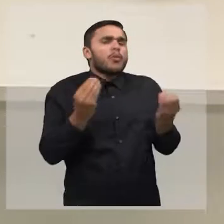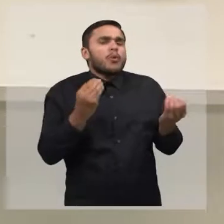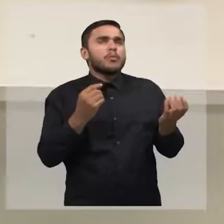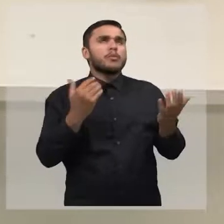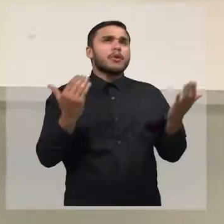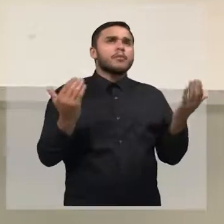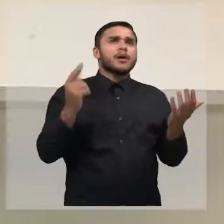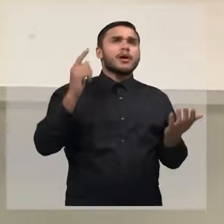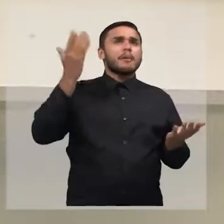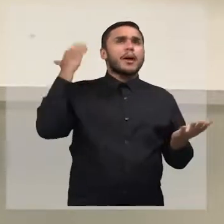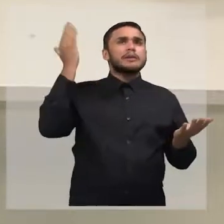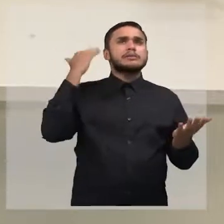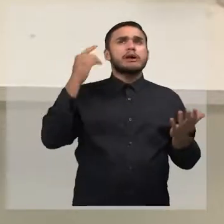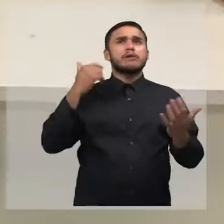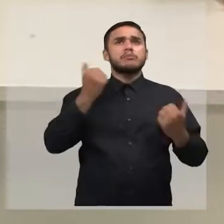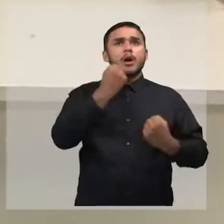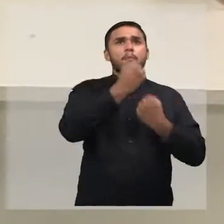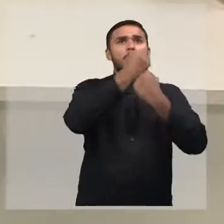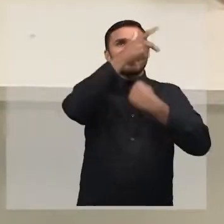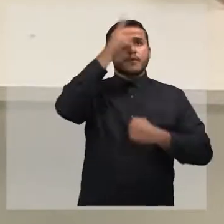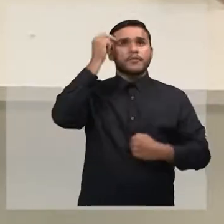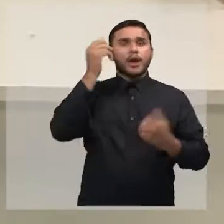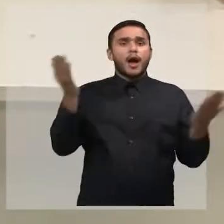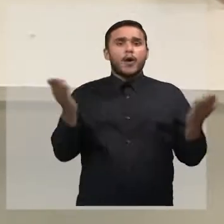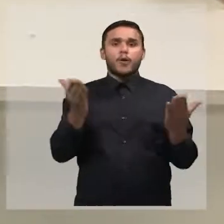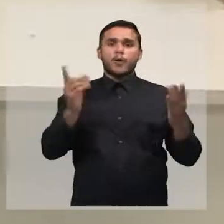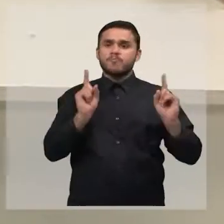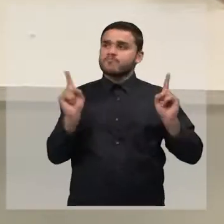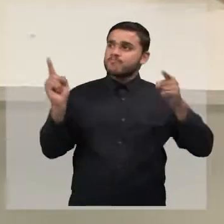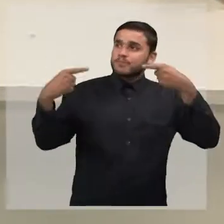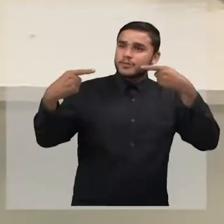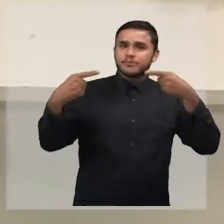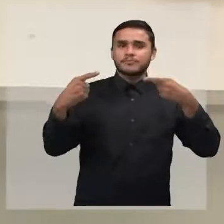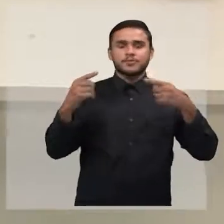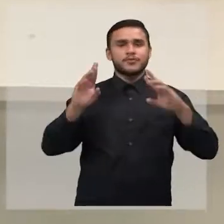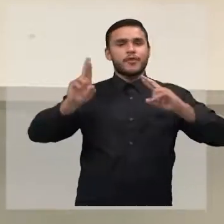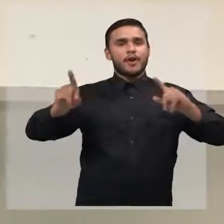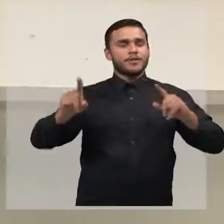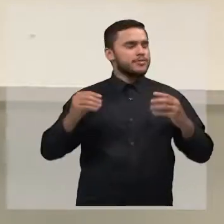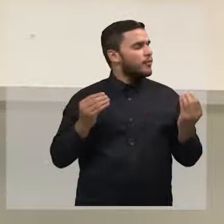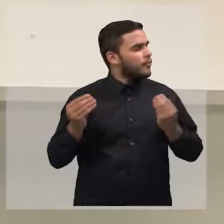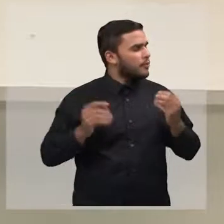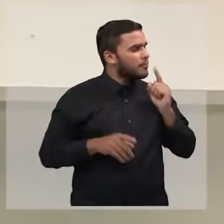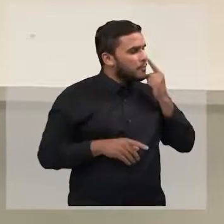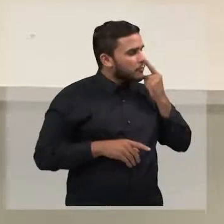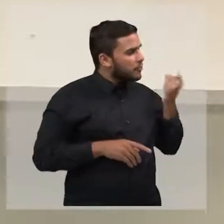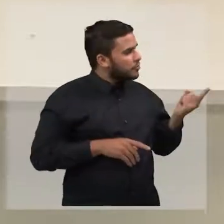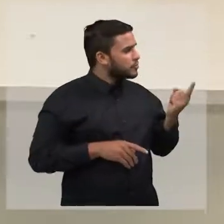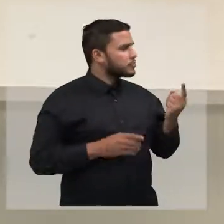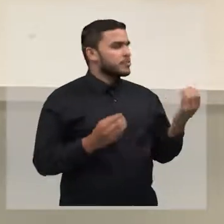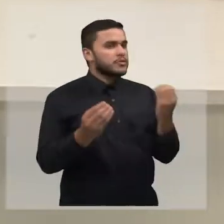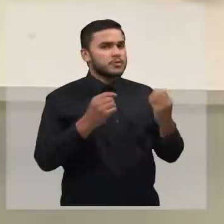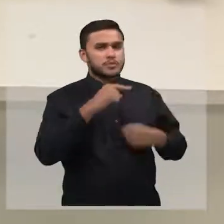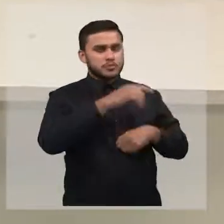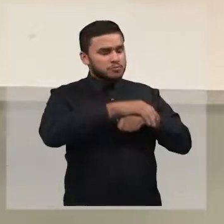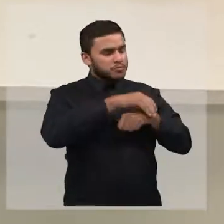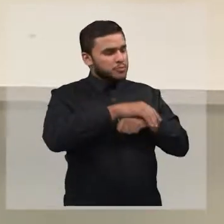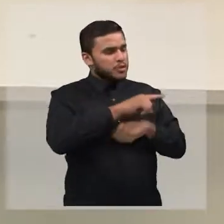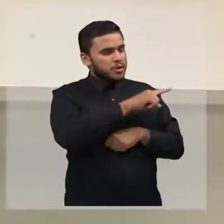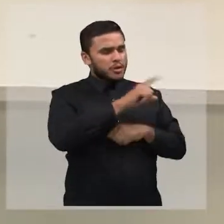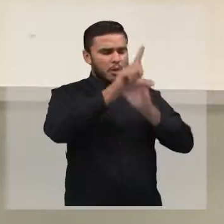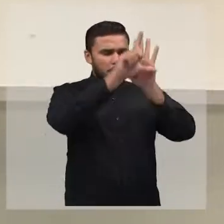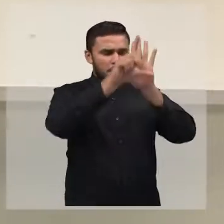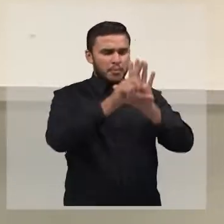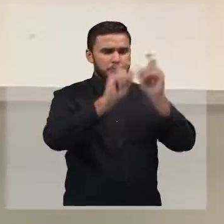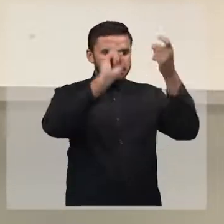sobre a vida de cidadãos e cidadãs na cidade, mas sempre com o olhar, não vou dizer exatamente